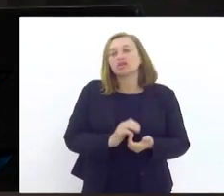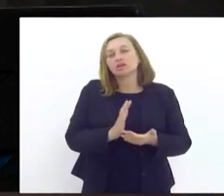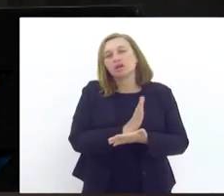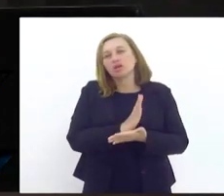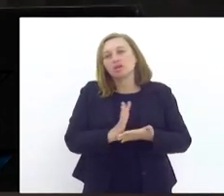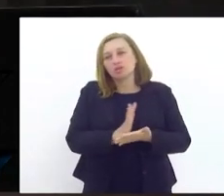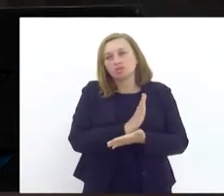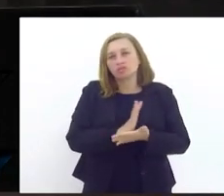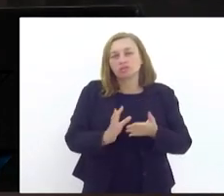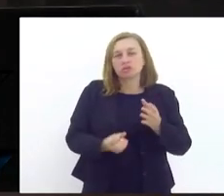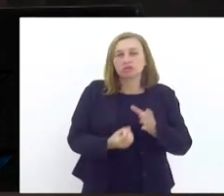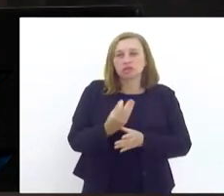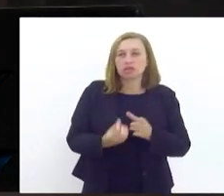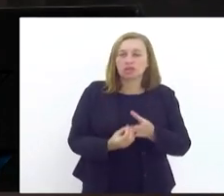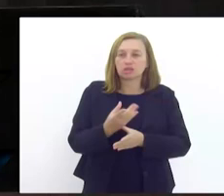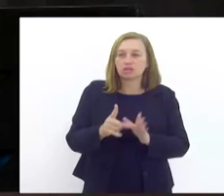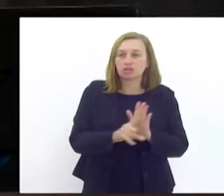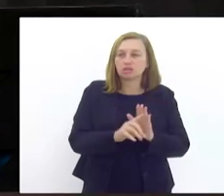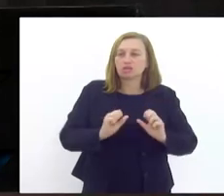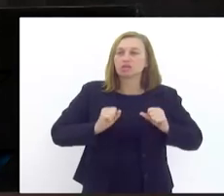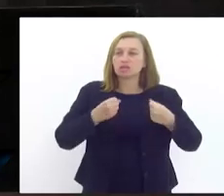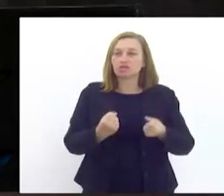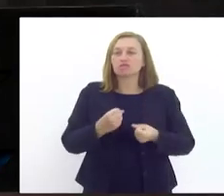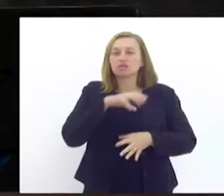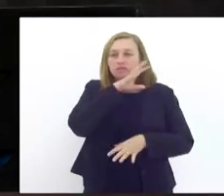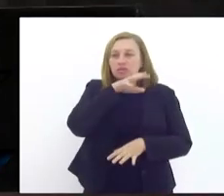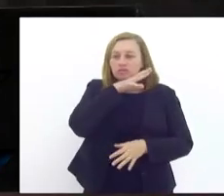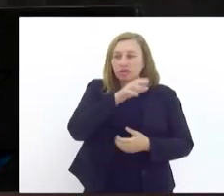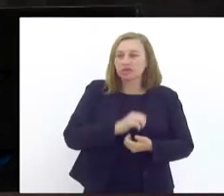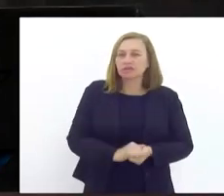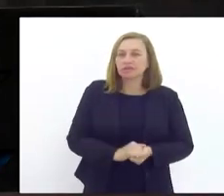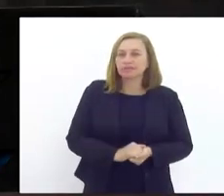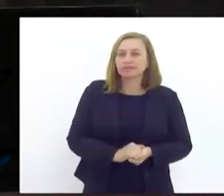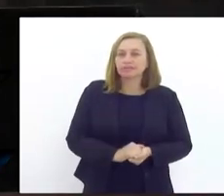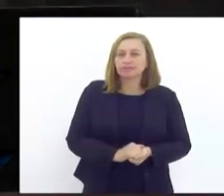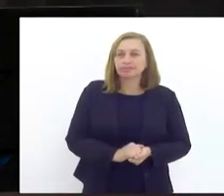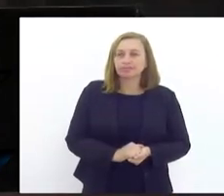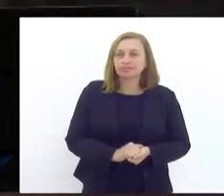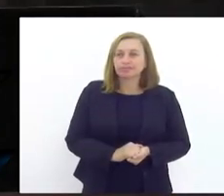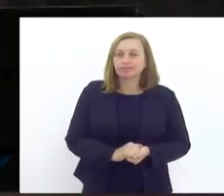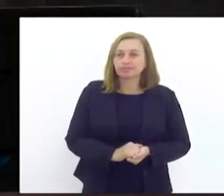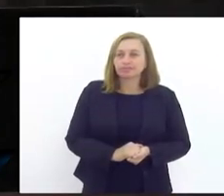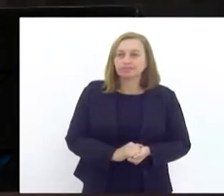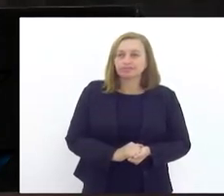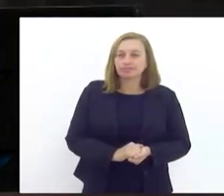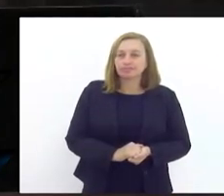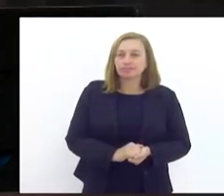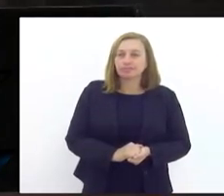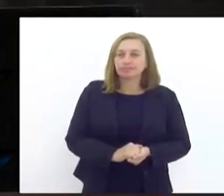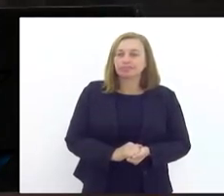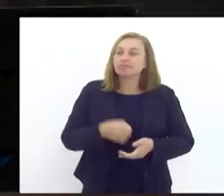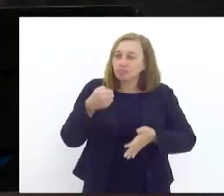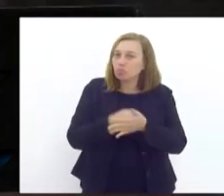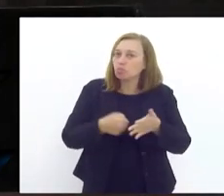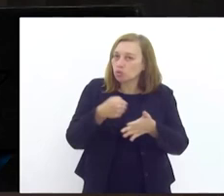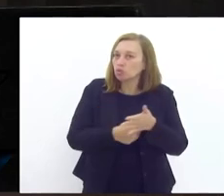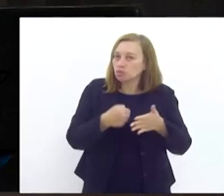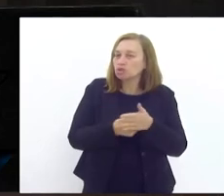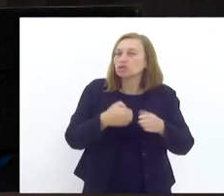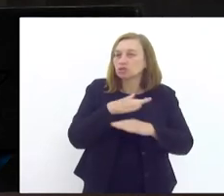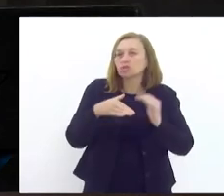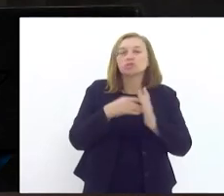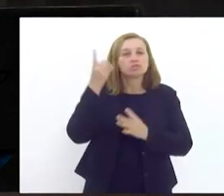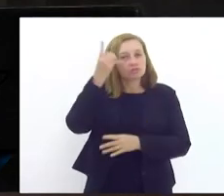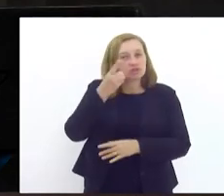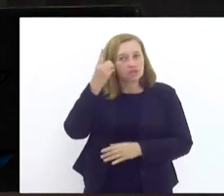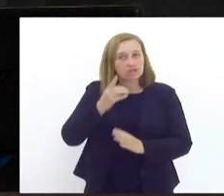proposições legislativas na defesa dos animais algo que deve ser uma bandeira de luta dos deputados